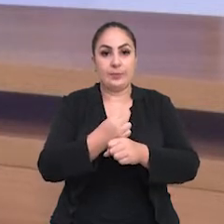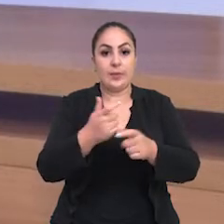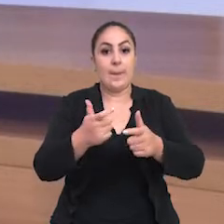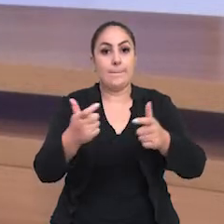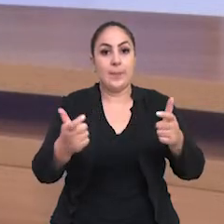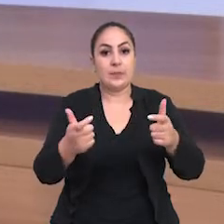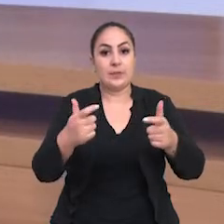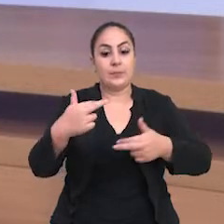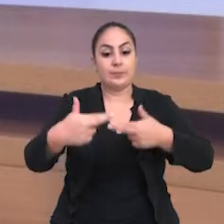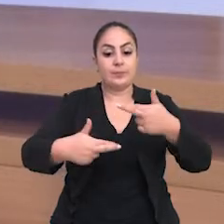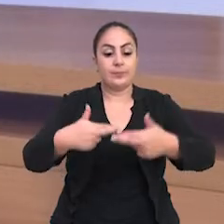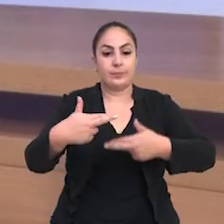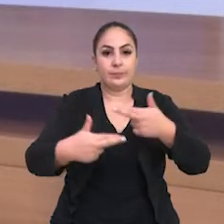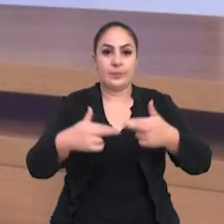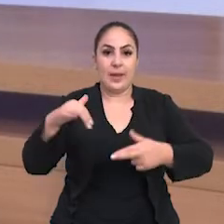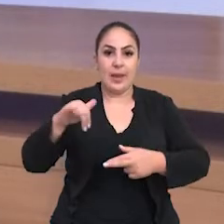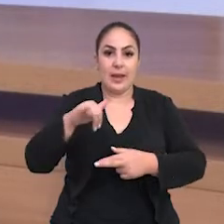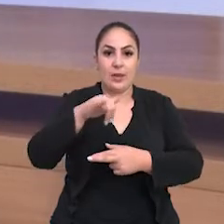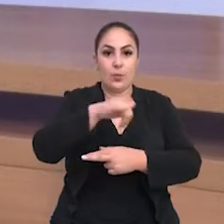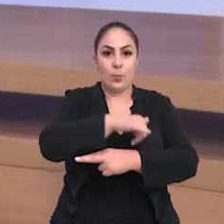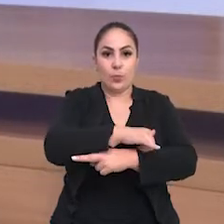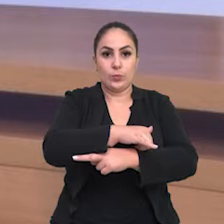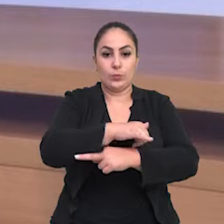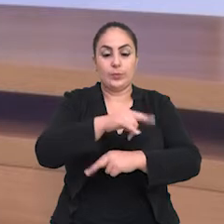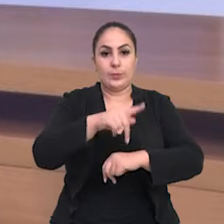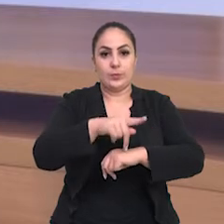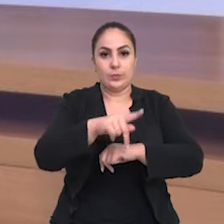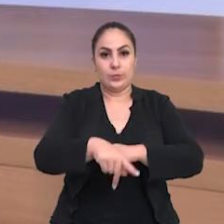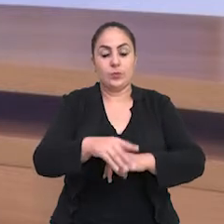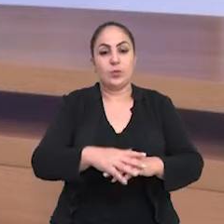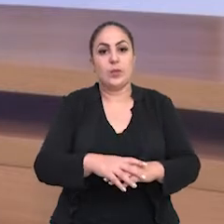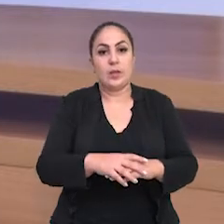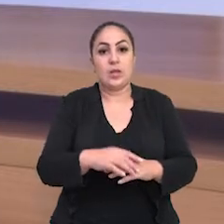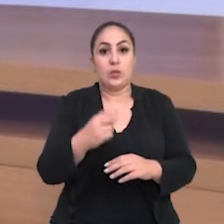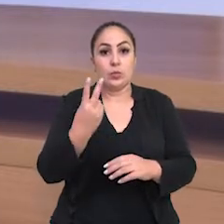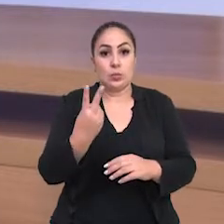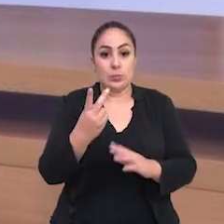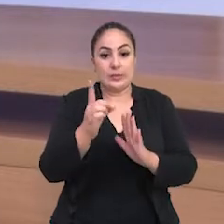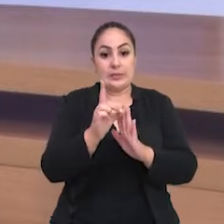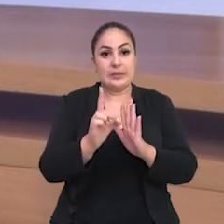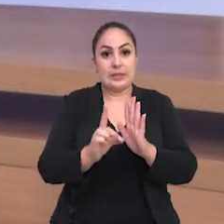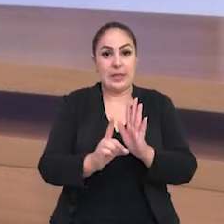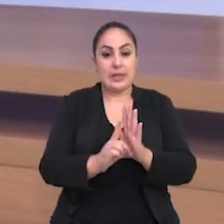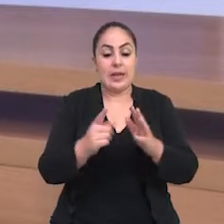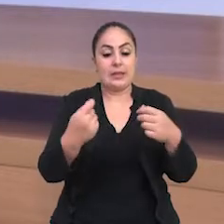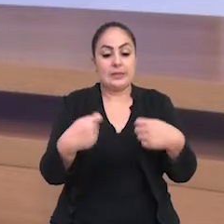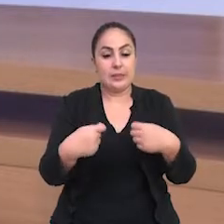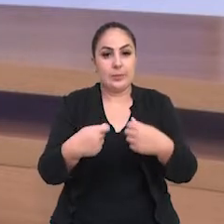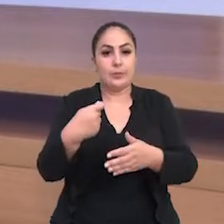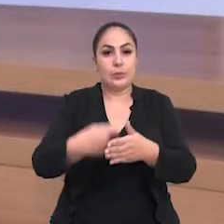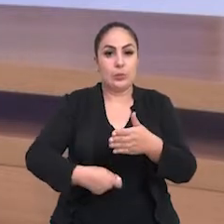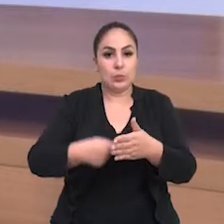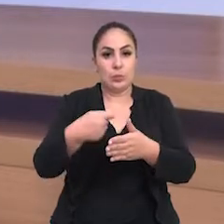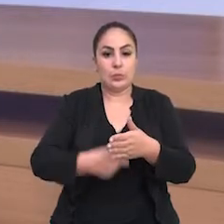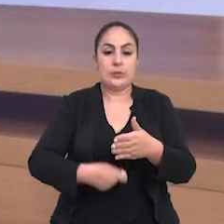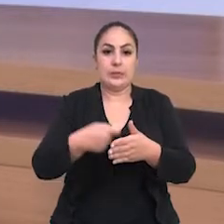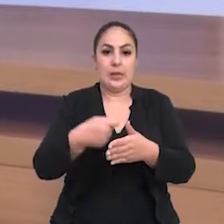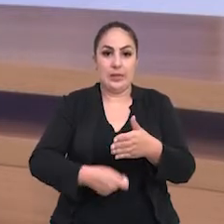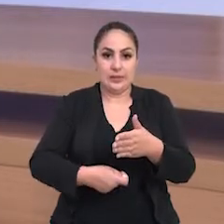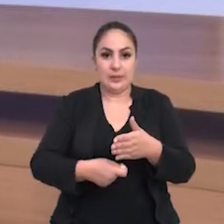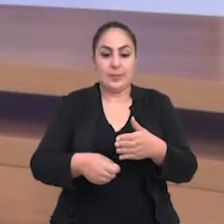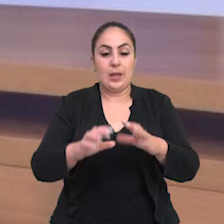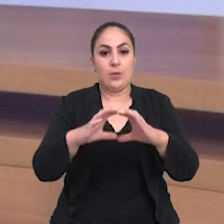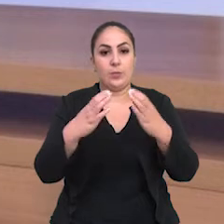de ampliação e modernização do aeroporto. Há pelo menos 2 décadas, a demanda é pleiteada